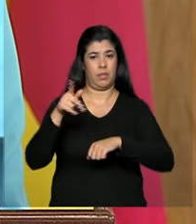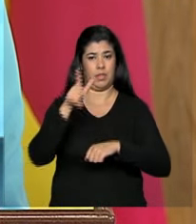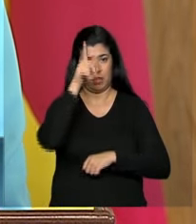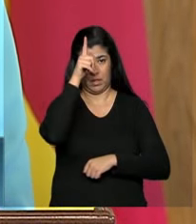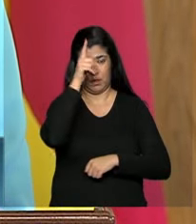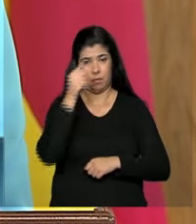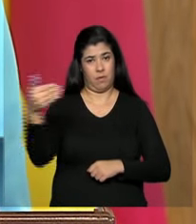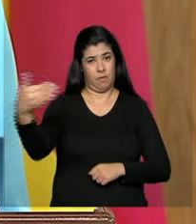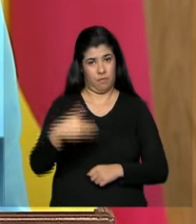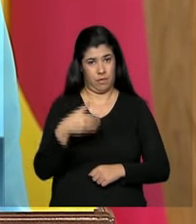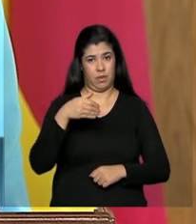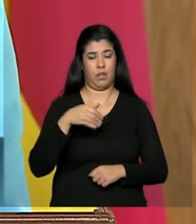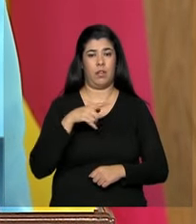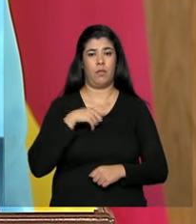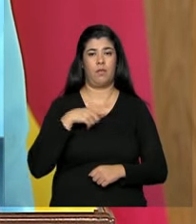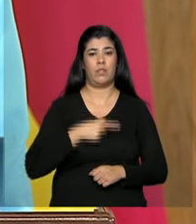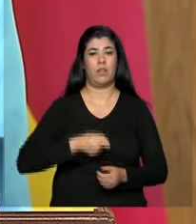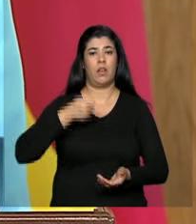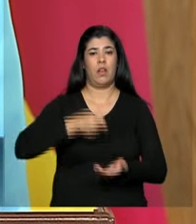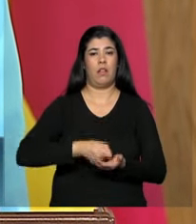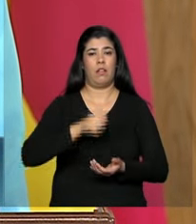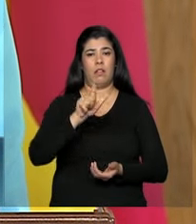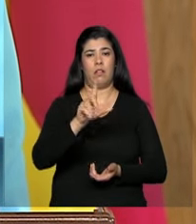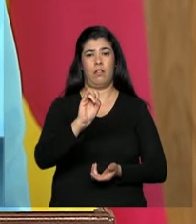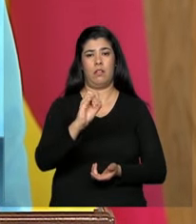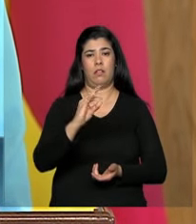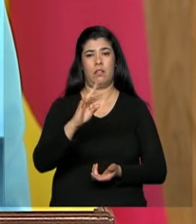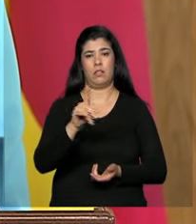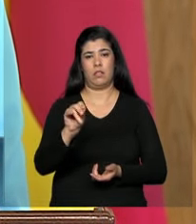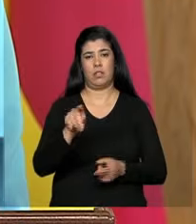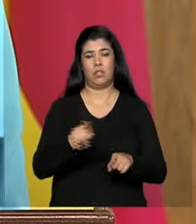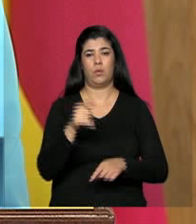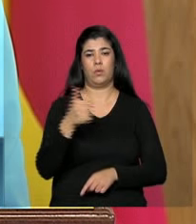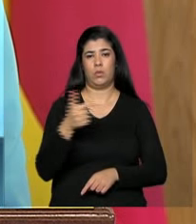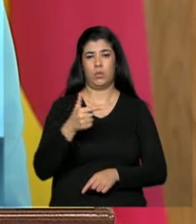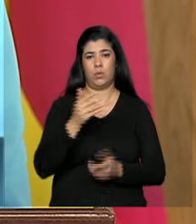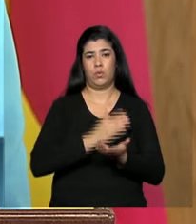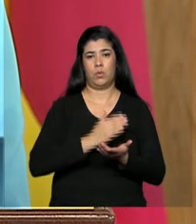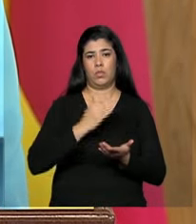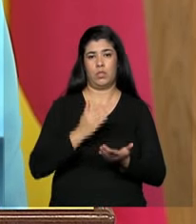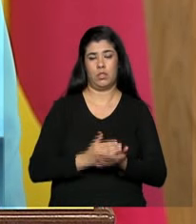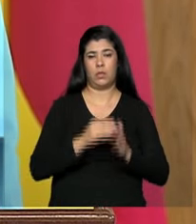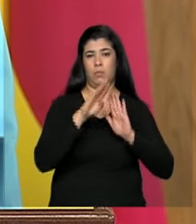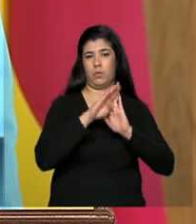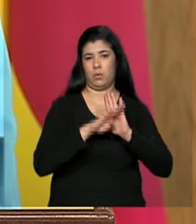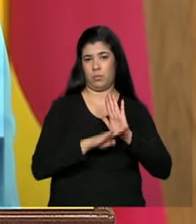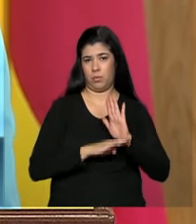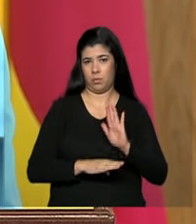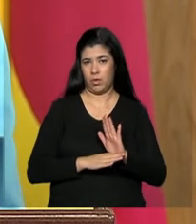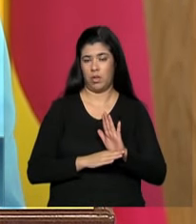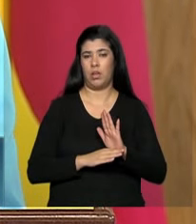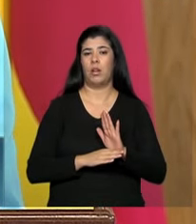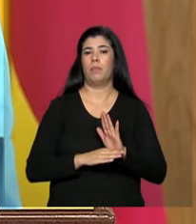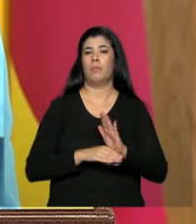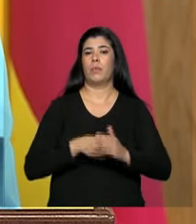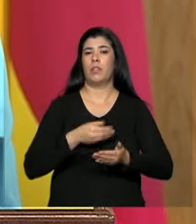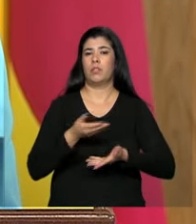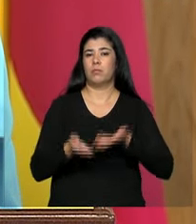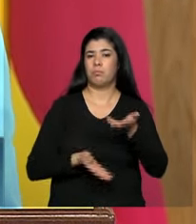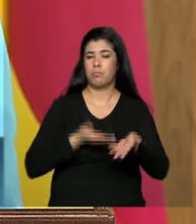dos processos licitatórios envolvendo a segunda etapa do programa de investimento em logística